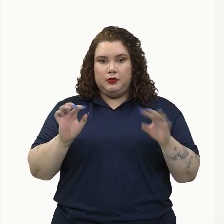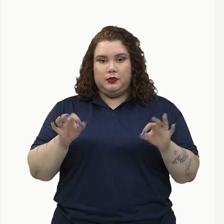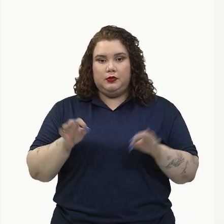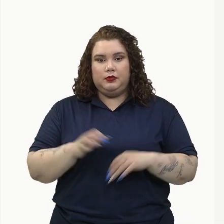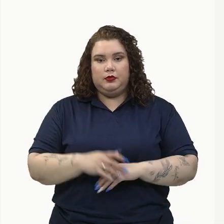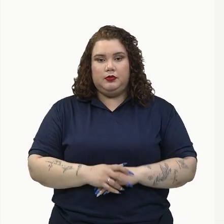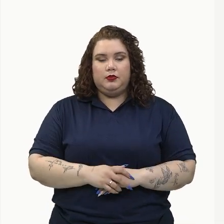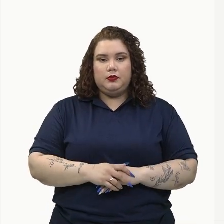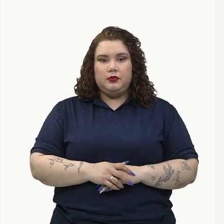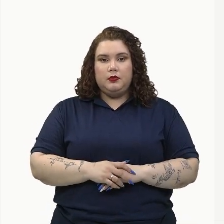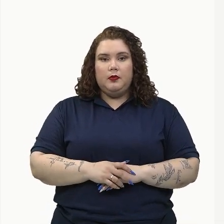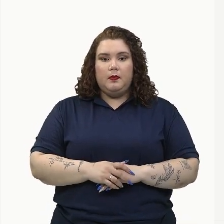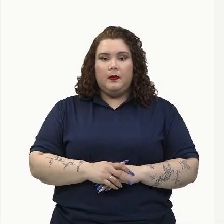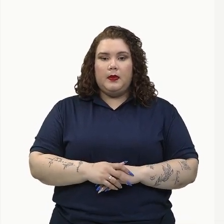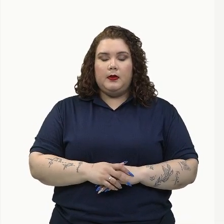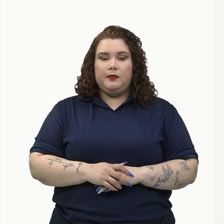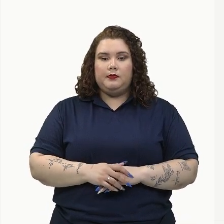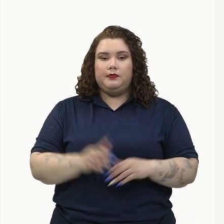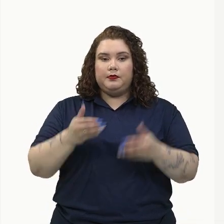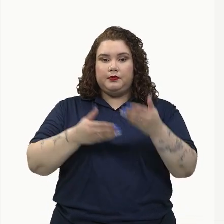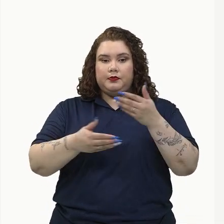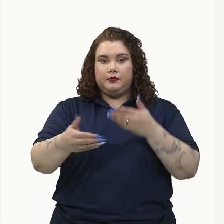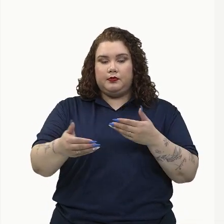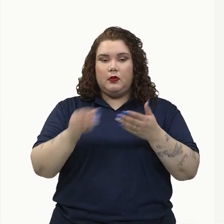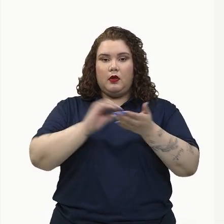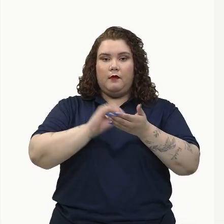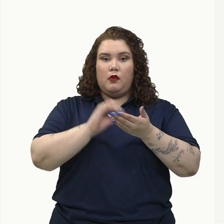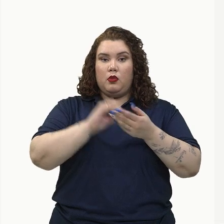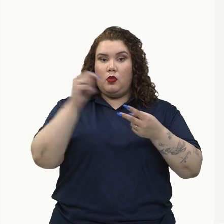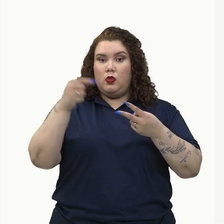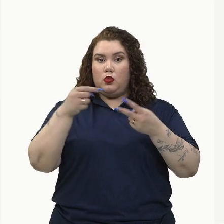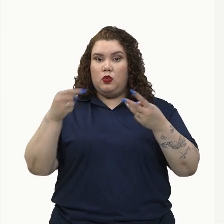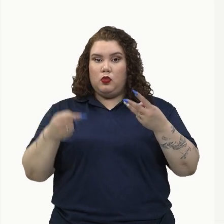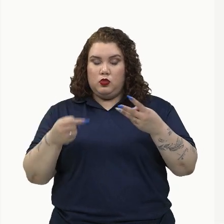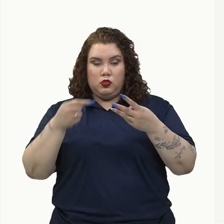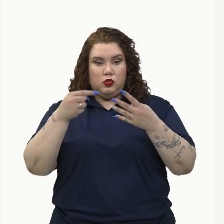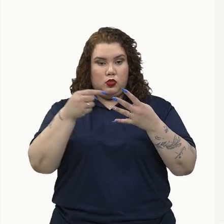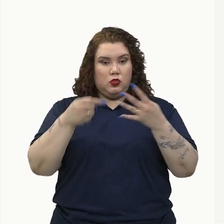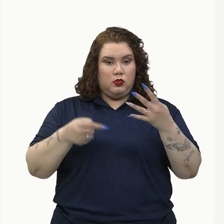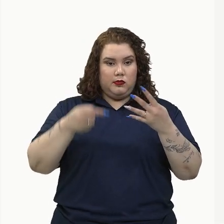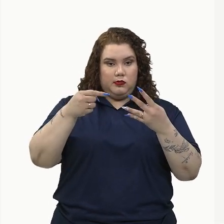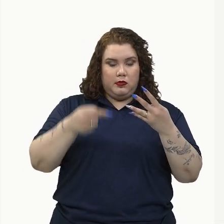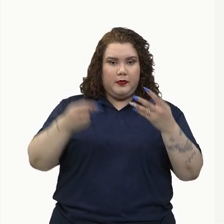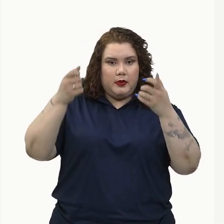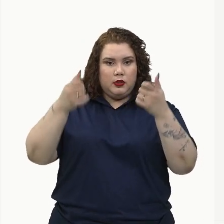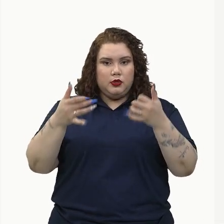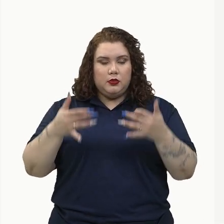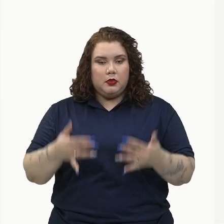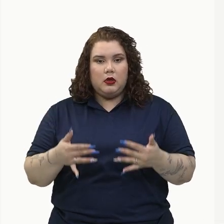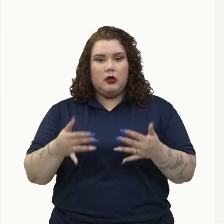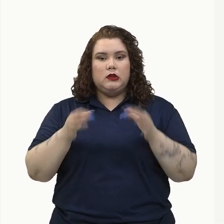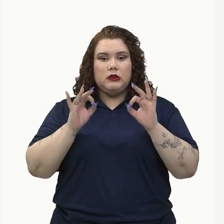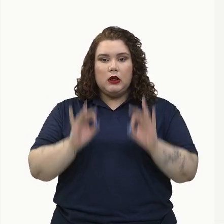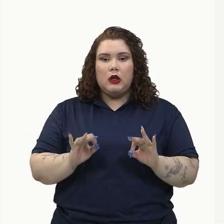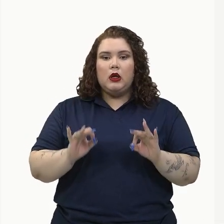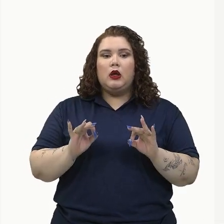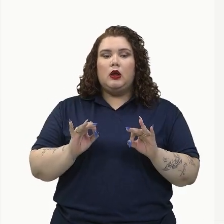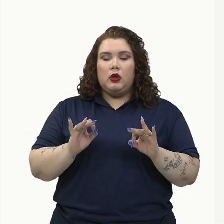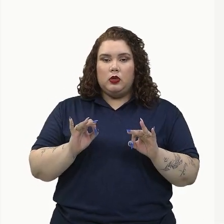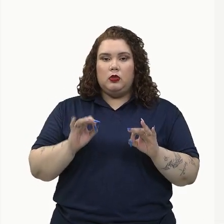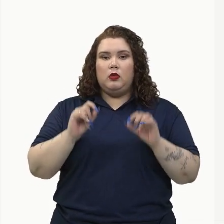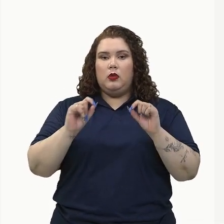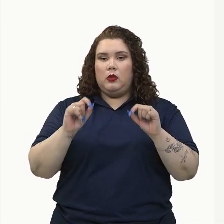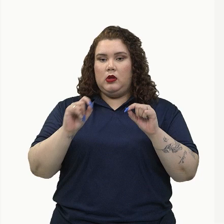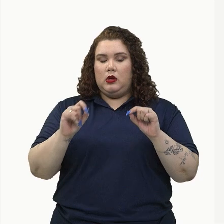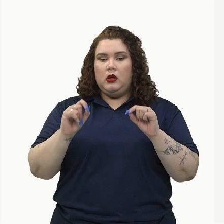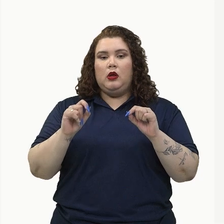força contra-eletromotriz. Continuando aí nesse mesmo processo da gente definir essas